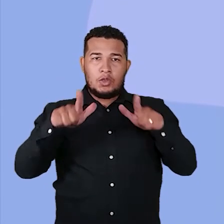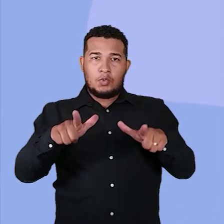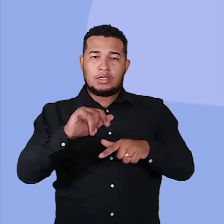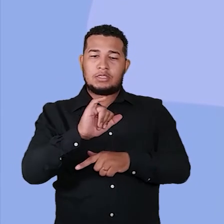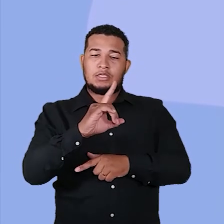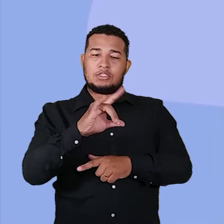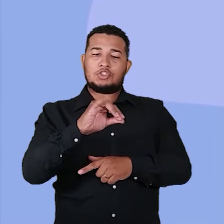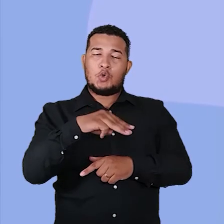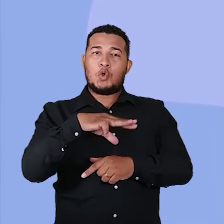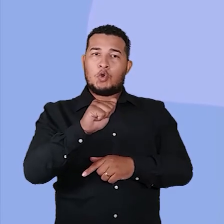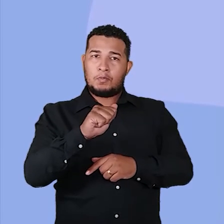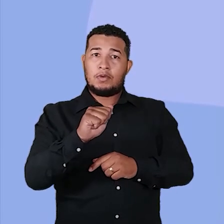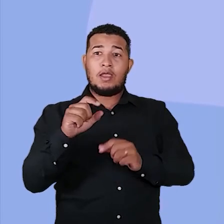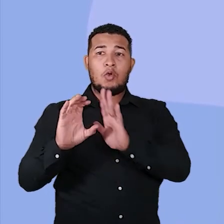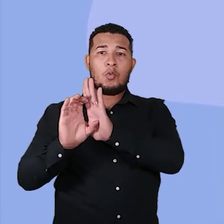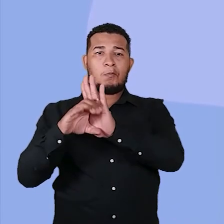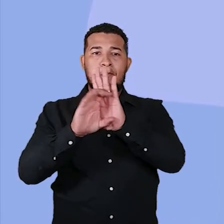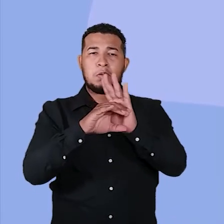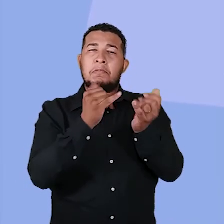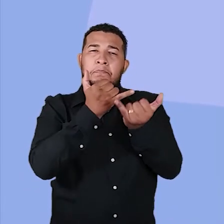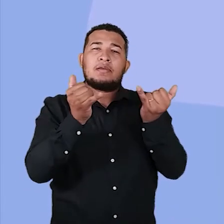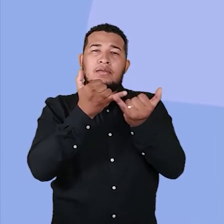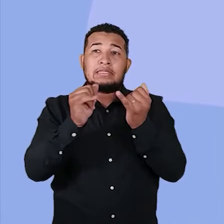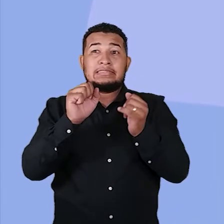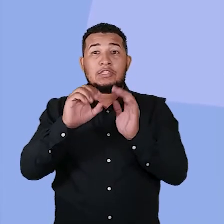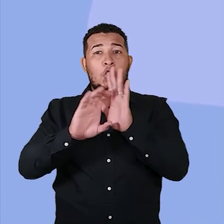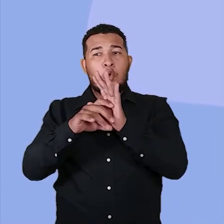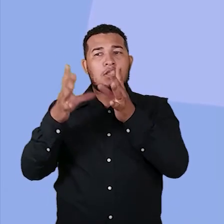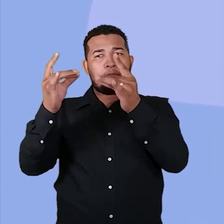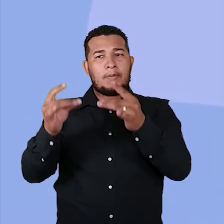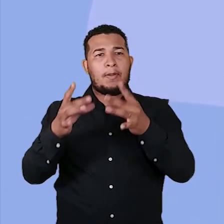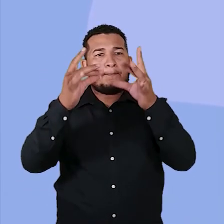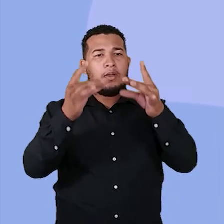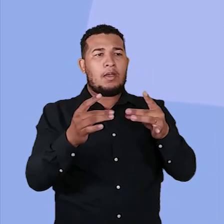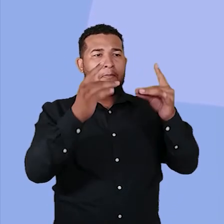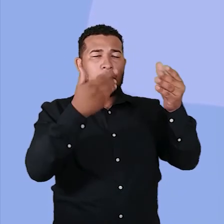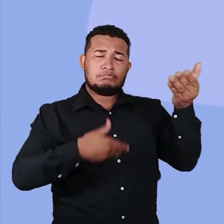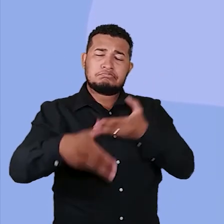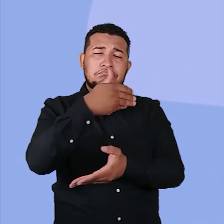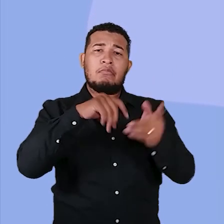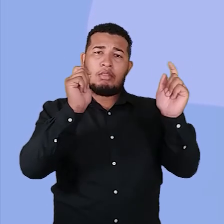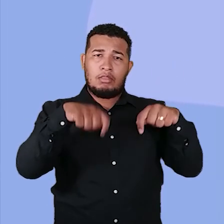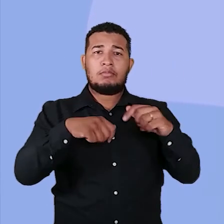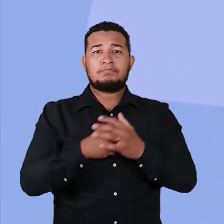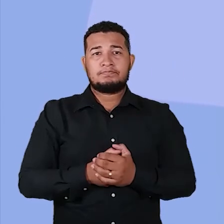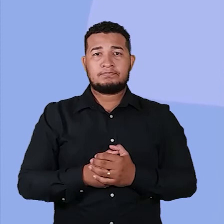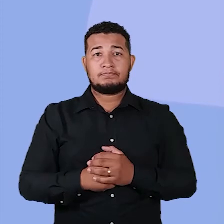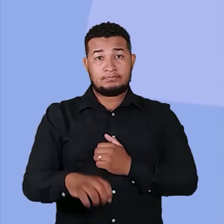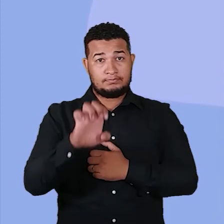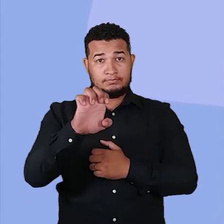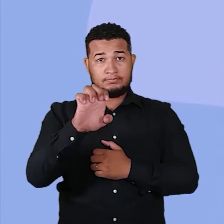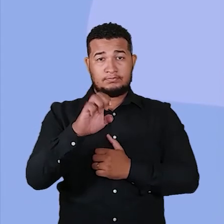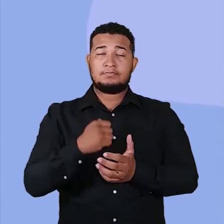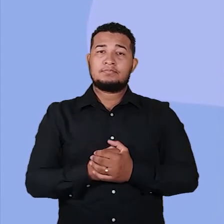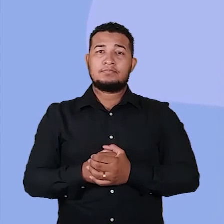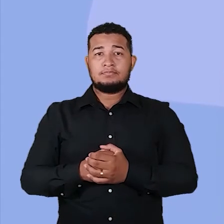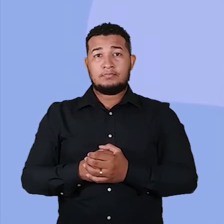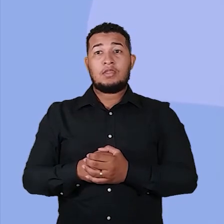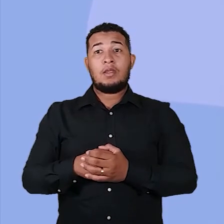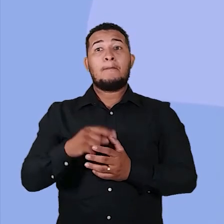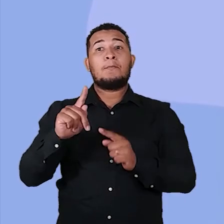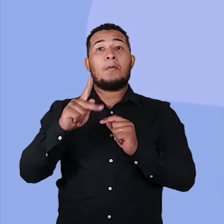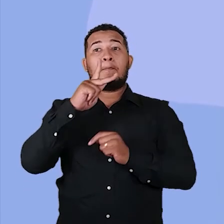e idioma são conceitos semelhantes e apenas ao conhecermos suas definições podemos interagir. Letra E, sugere